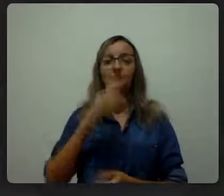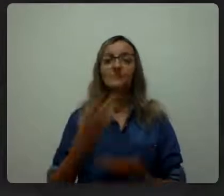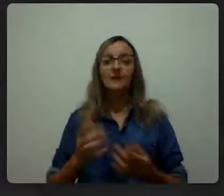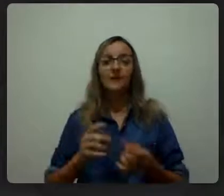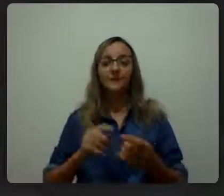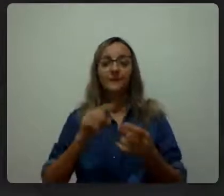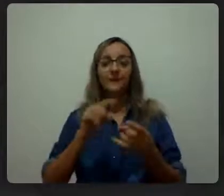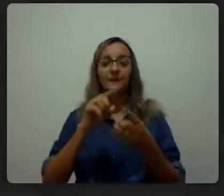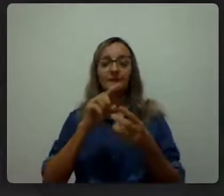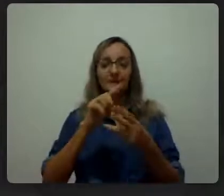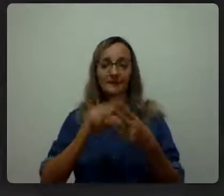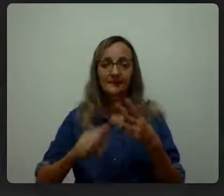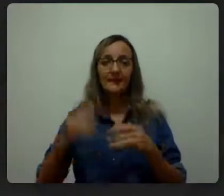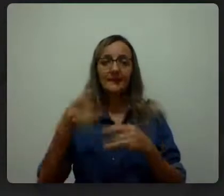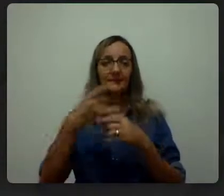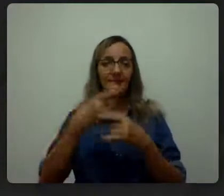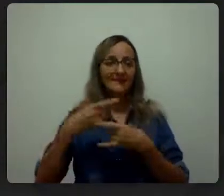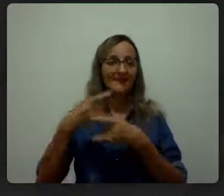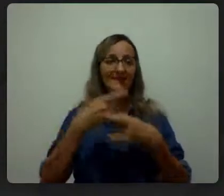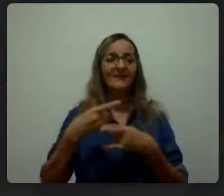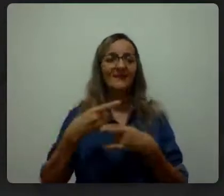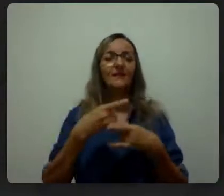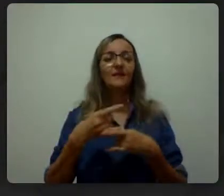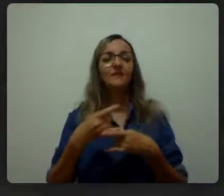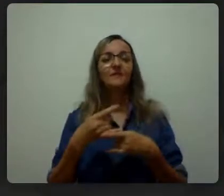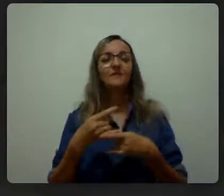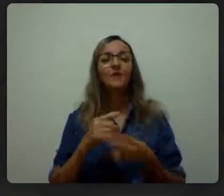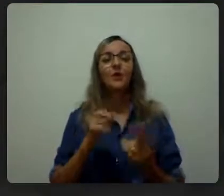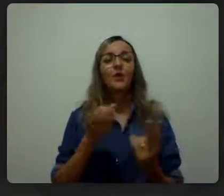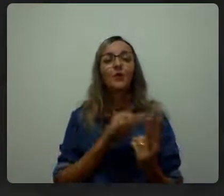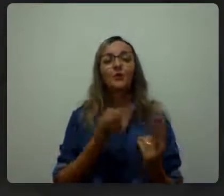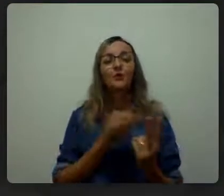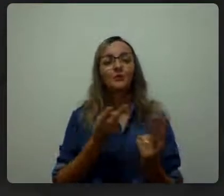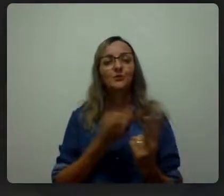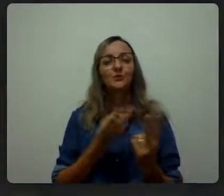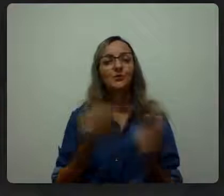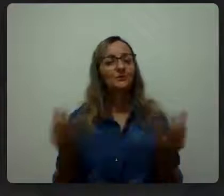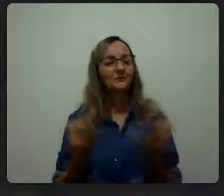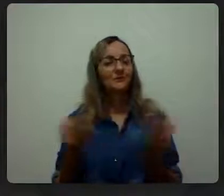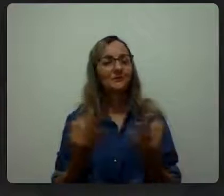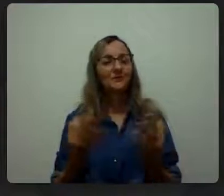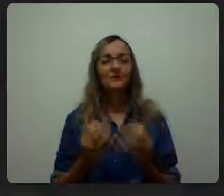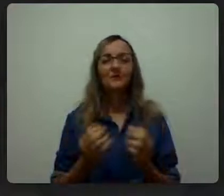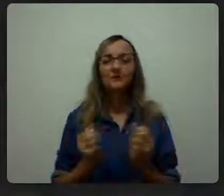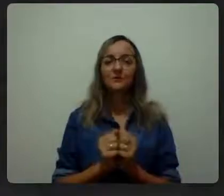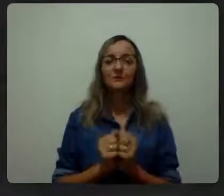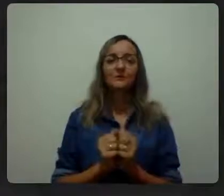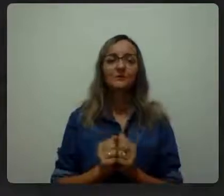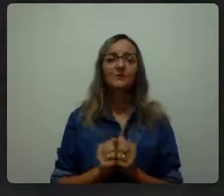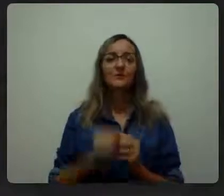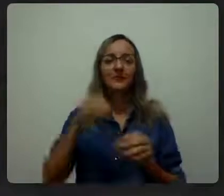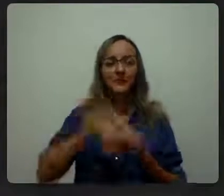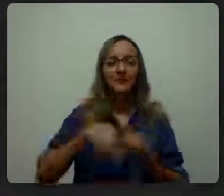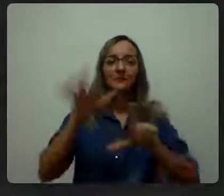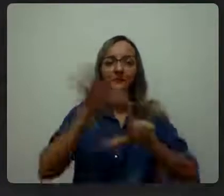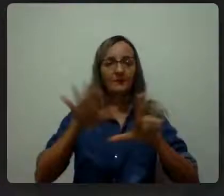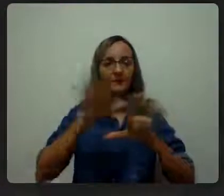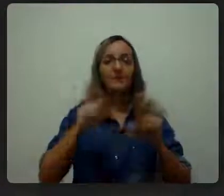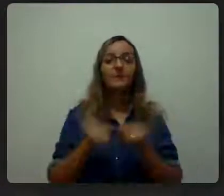aqui, vamos para cima, que só está começando. Encontro marcado segunda-feira, 7h, em primeira live